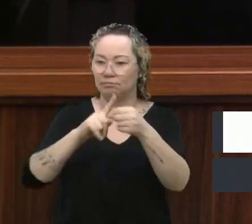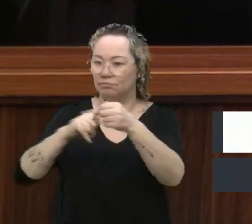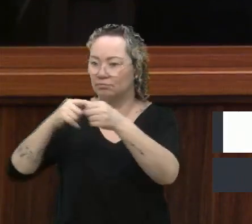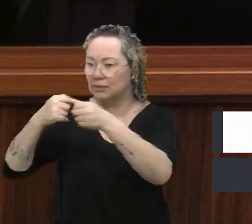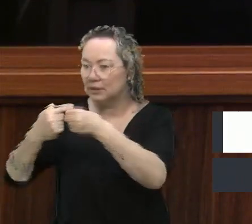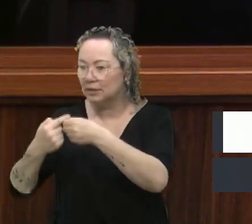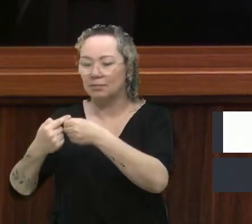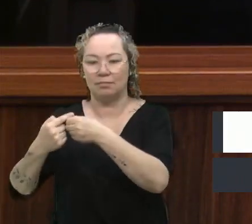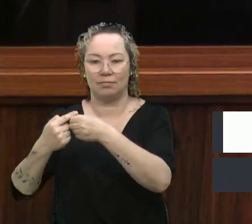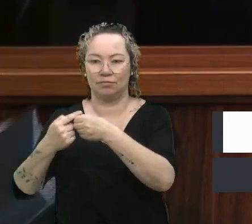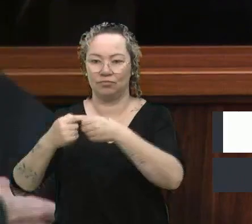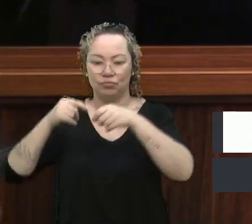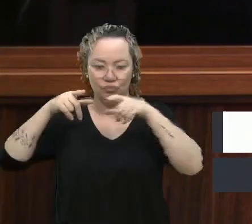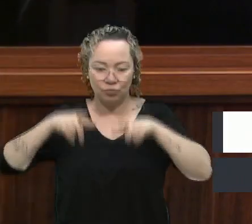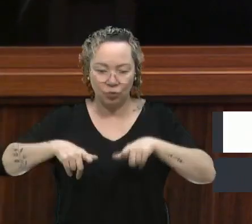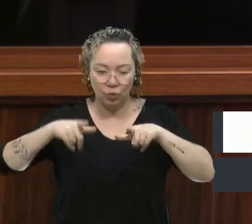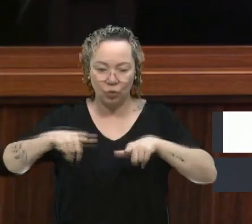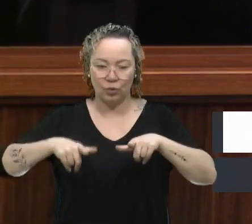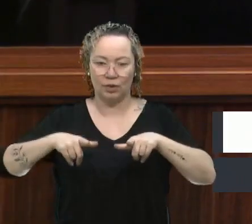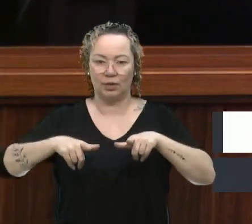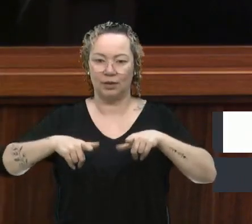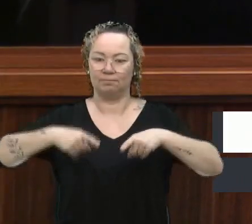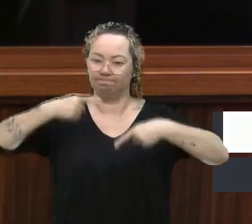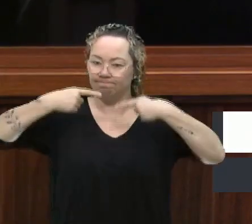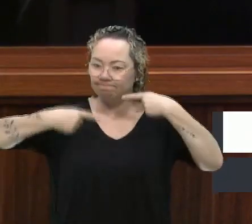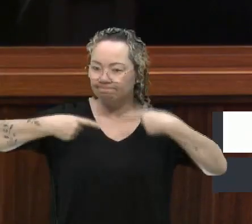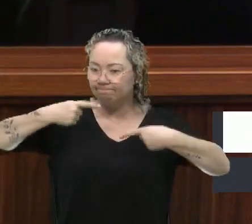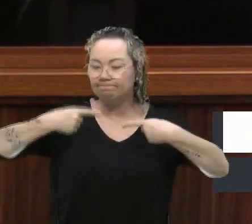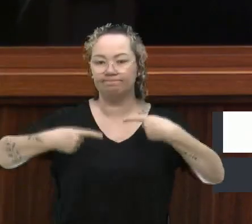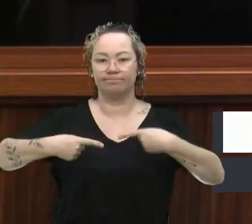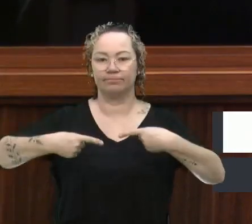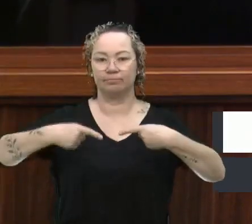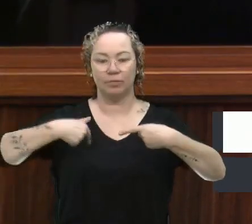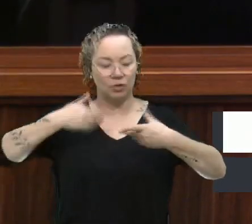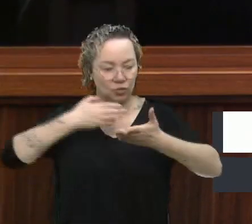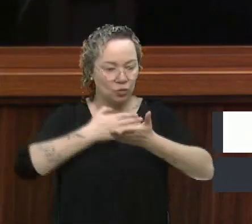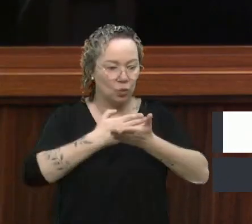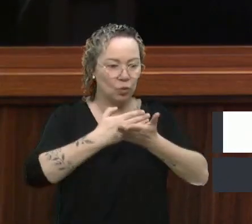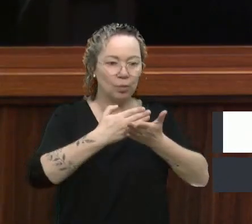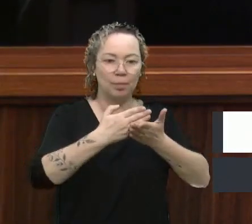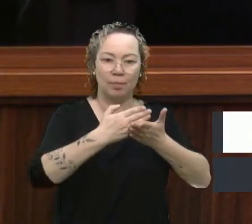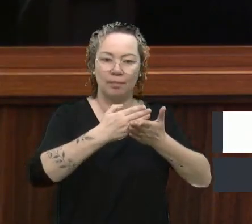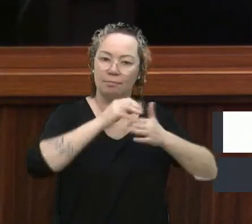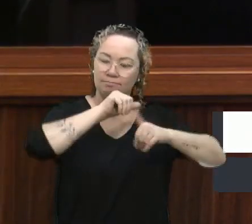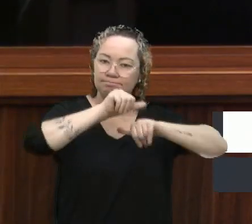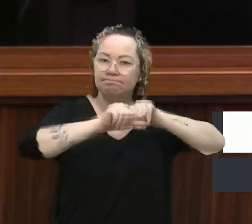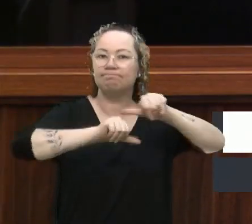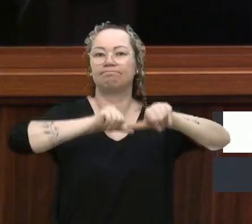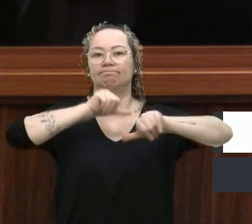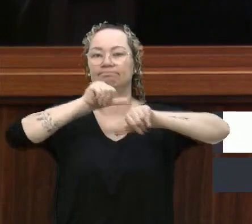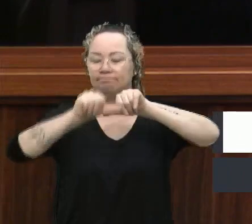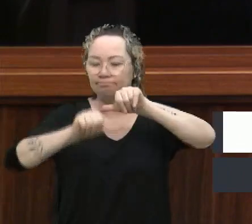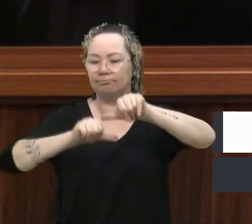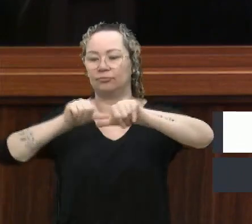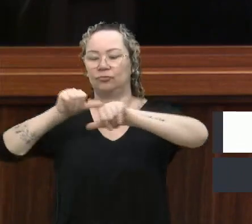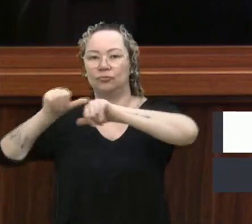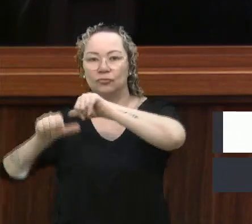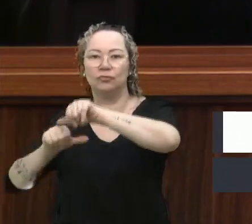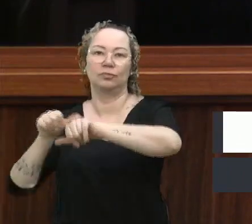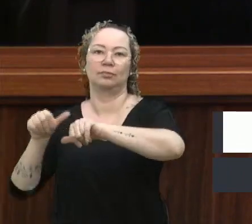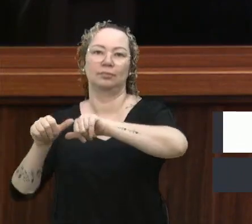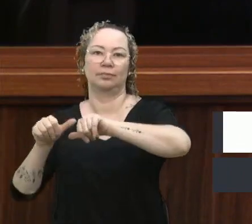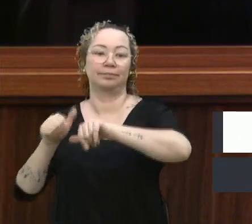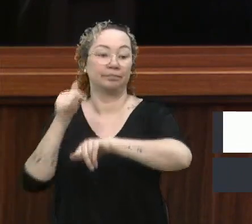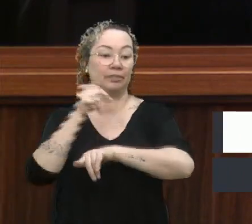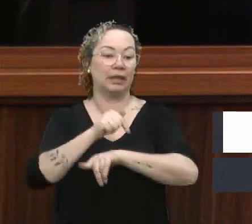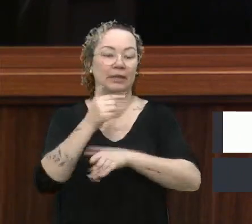nossos espaços de disputa, que a gente começa a fazer as mudanças. E essa mudança, ela vem